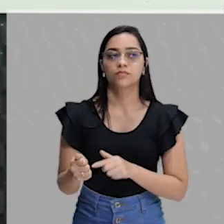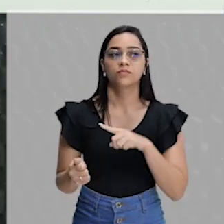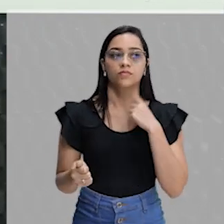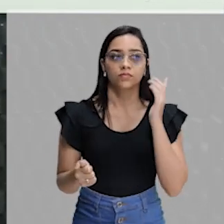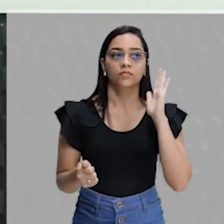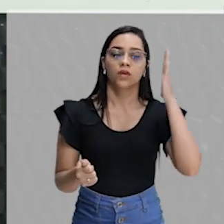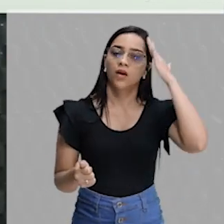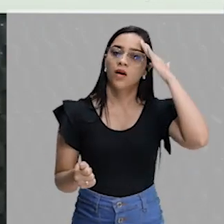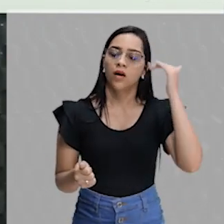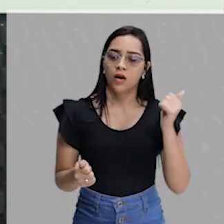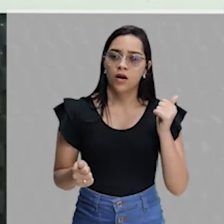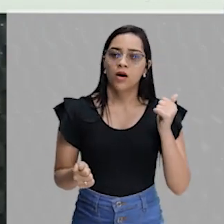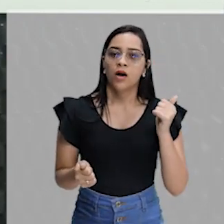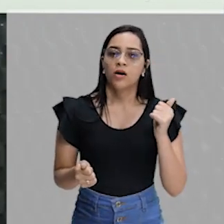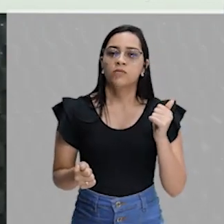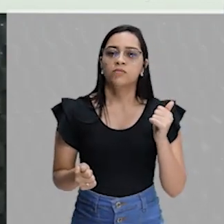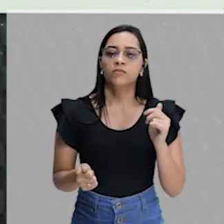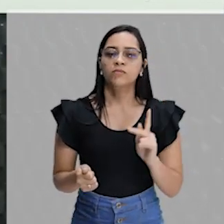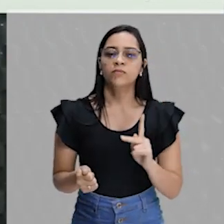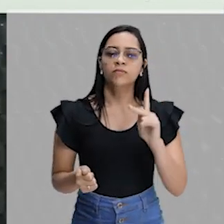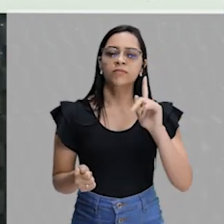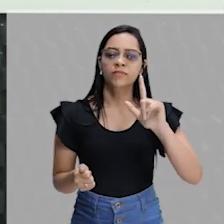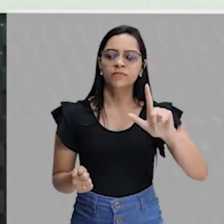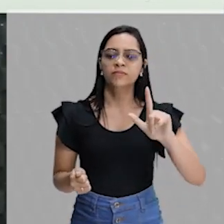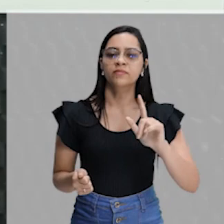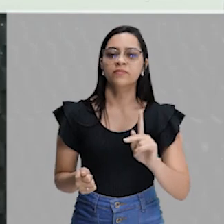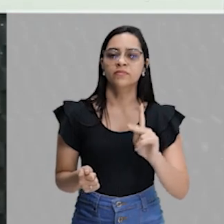já sabemos que é o quilo, né?